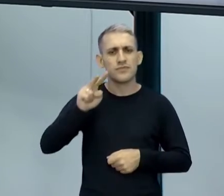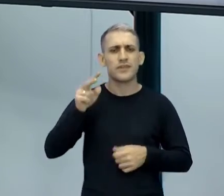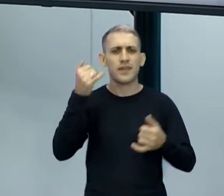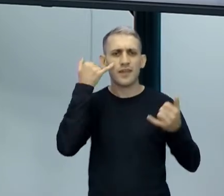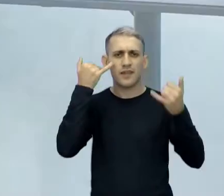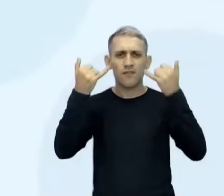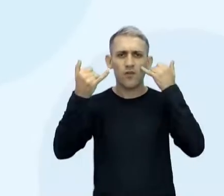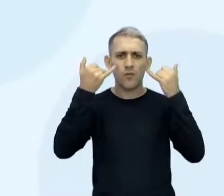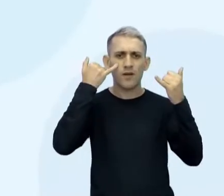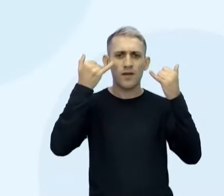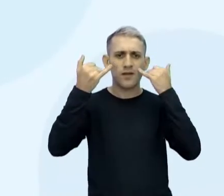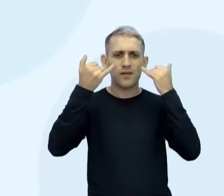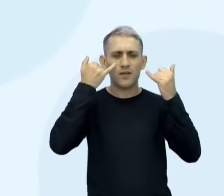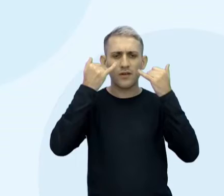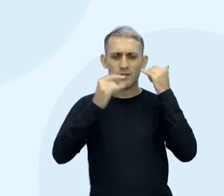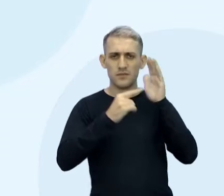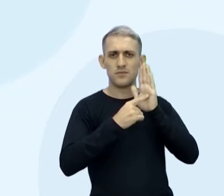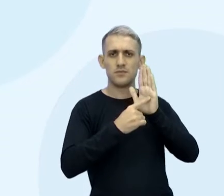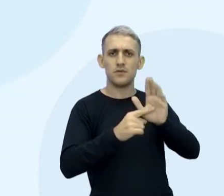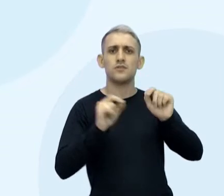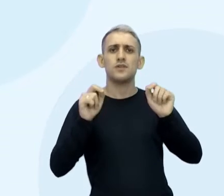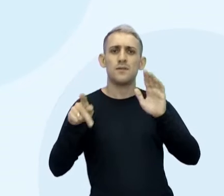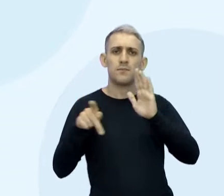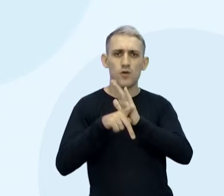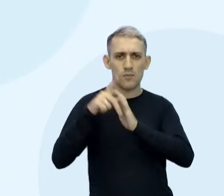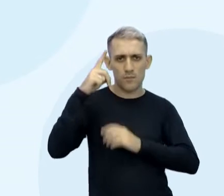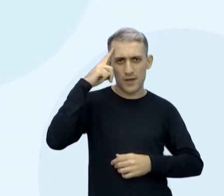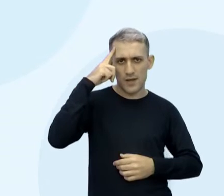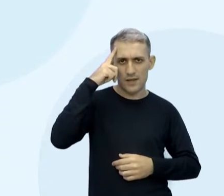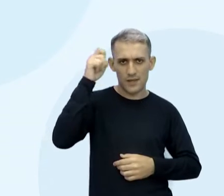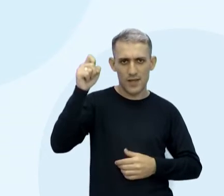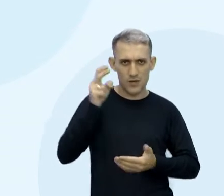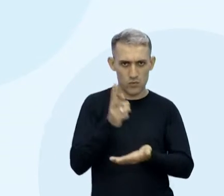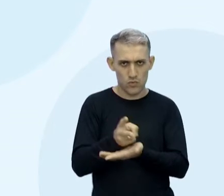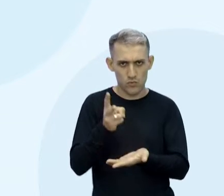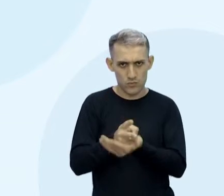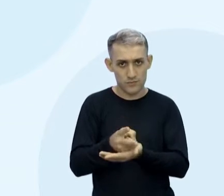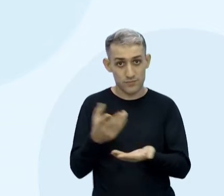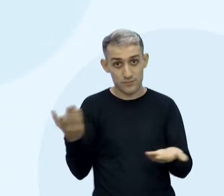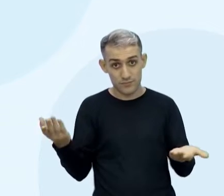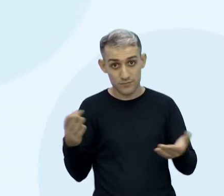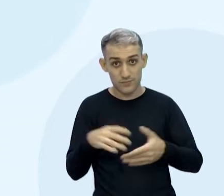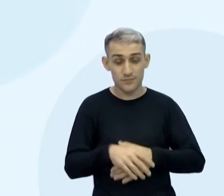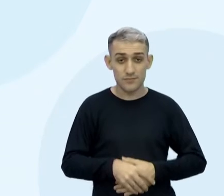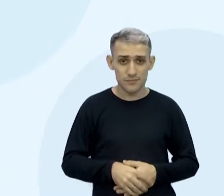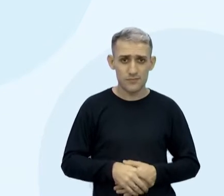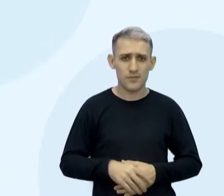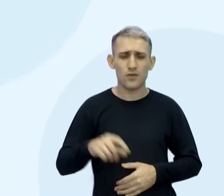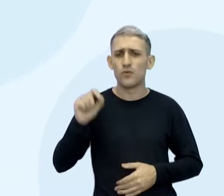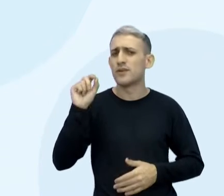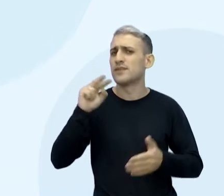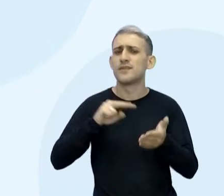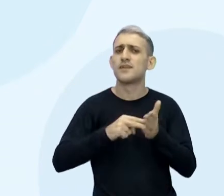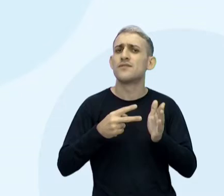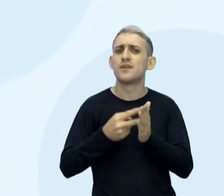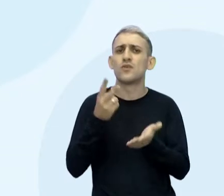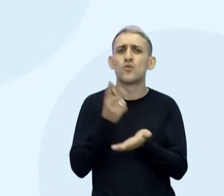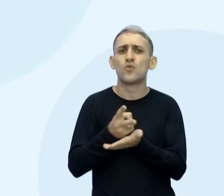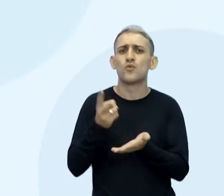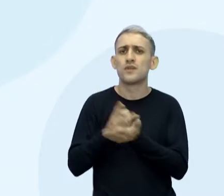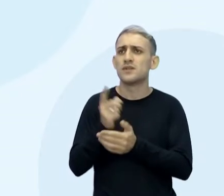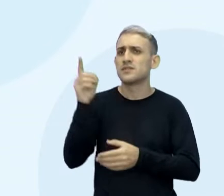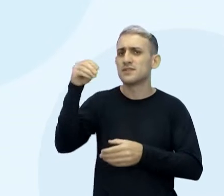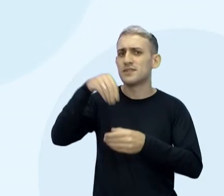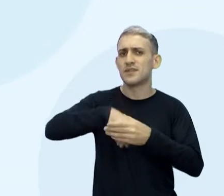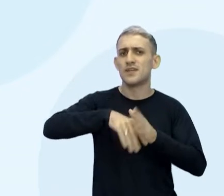informações que representam uma ideia de constante? né? O que é constante aí